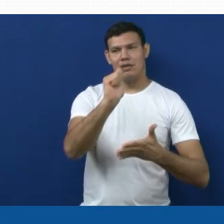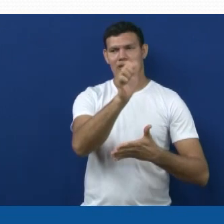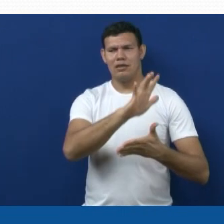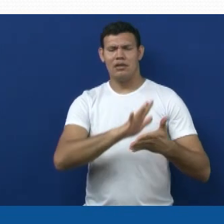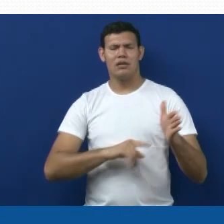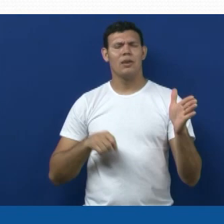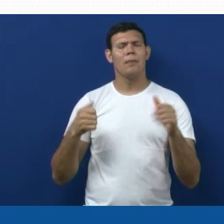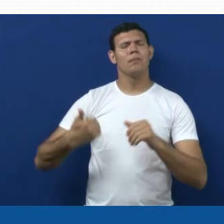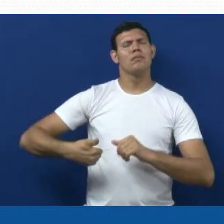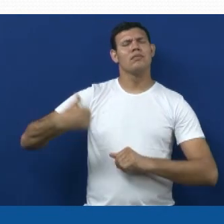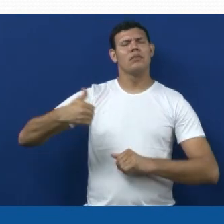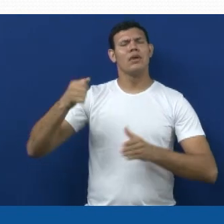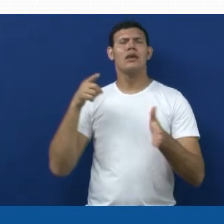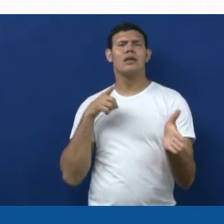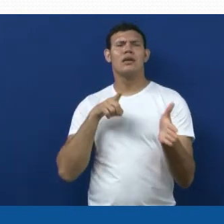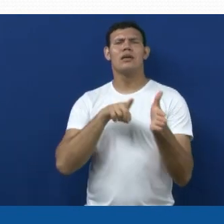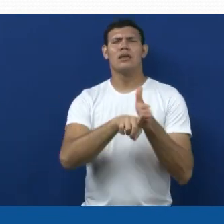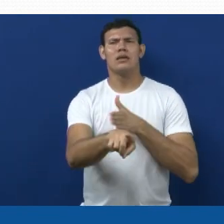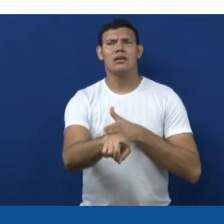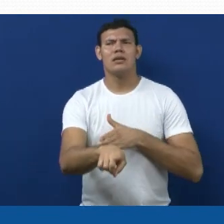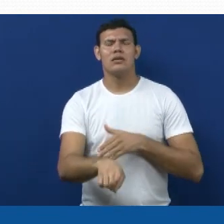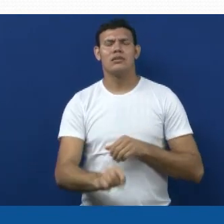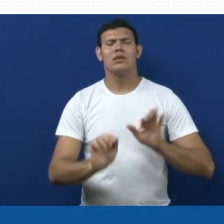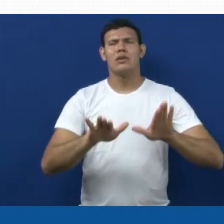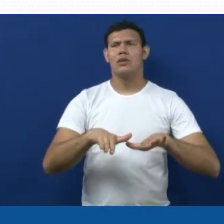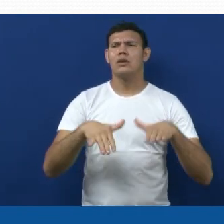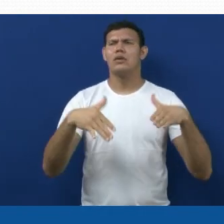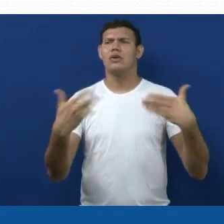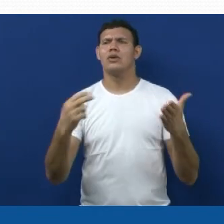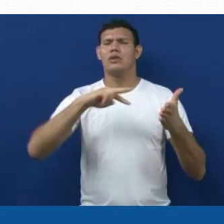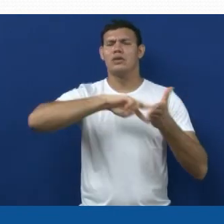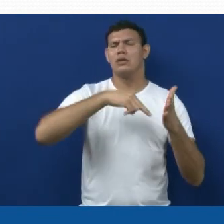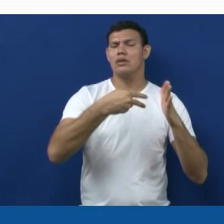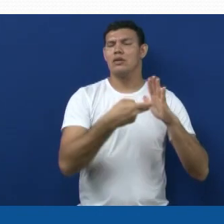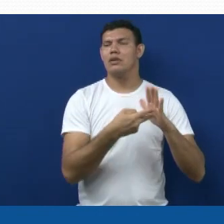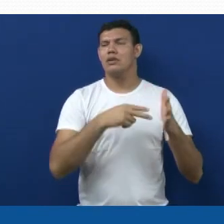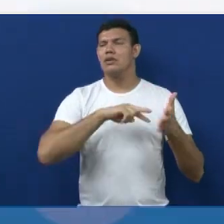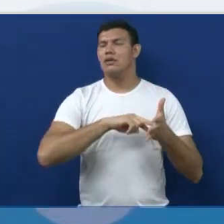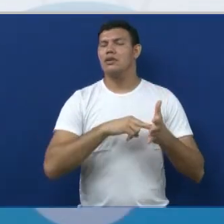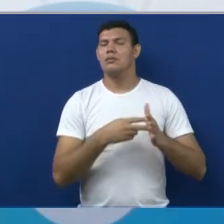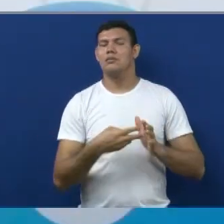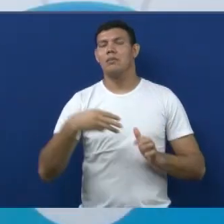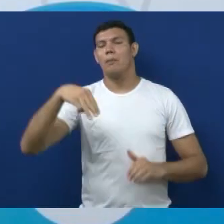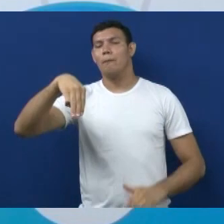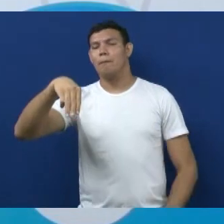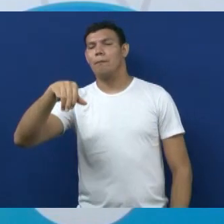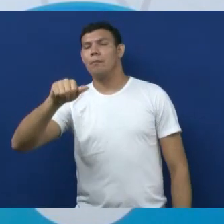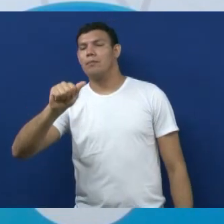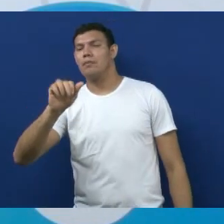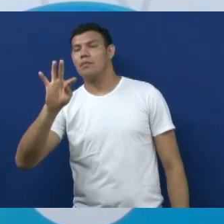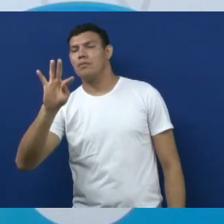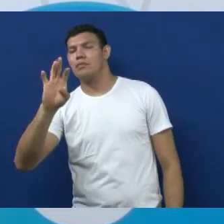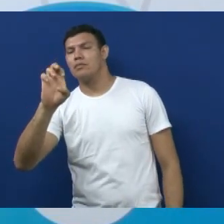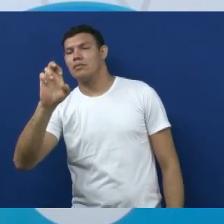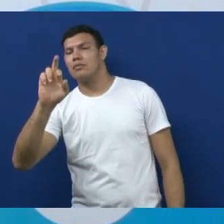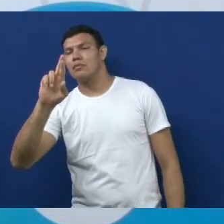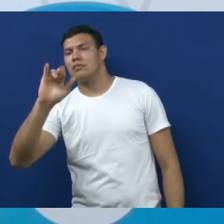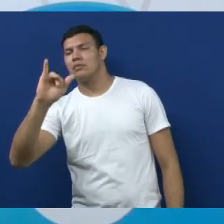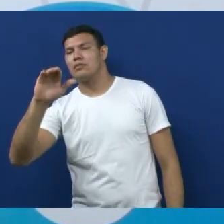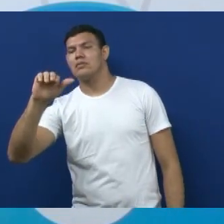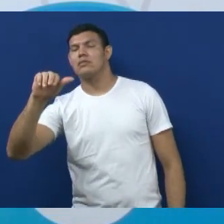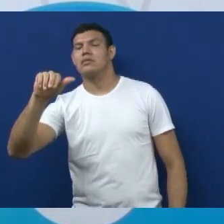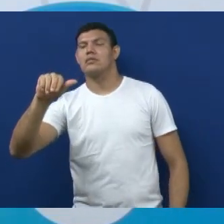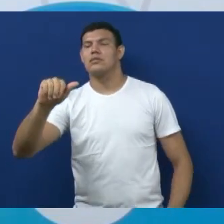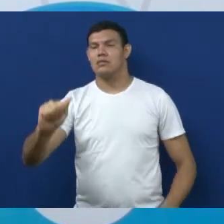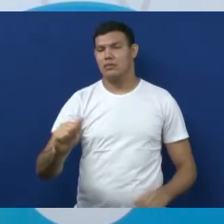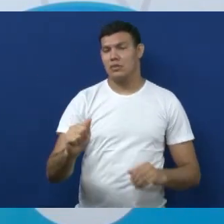primeira pergunta. Qual que é a definição de matéria? Em 2 linhas você mata isso. Lembra do começo? Matéria é tudo aquilo que